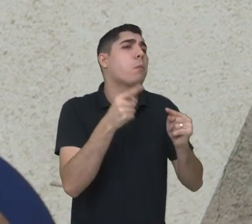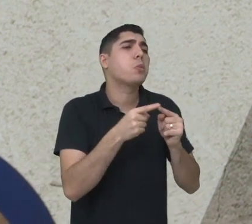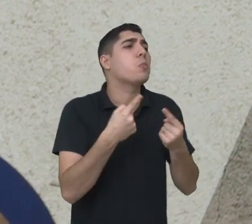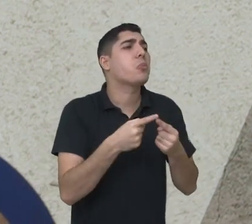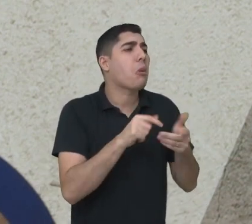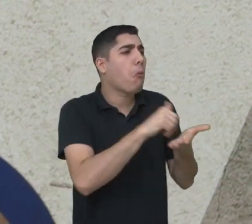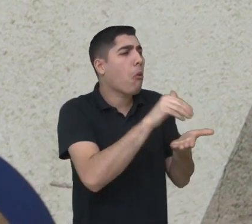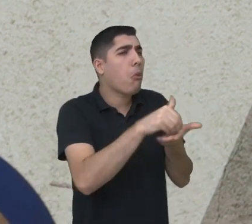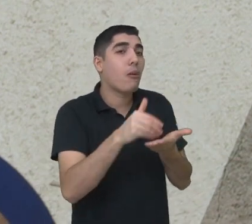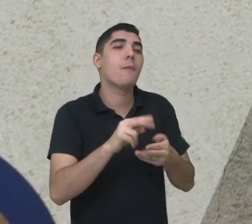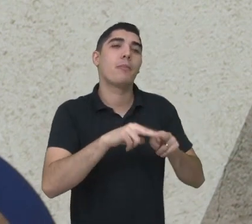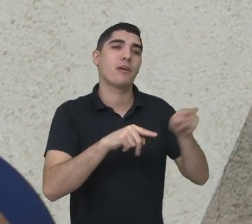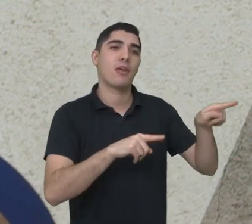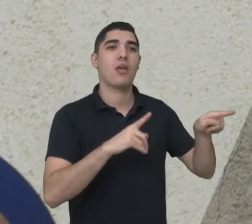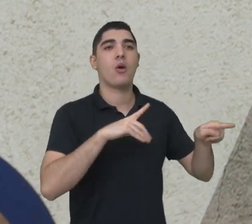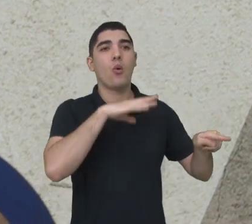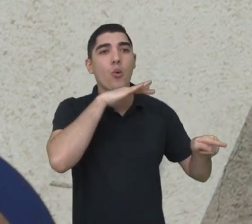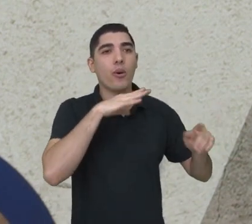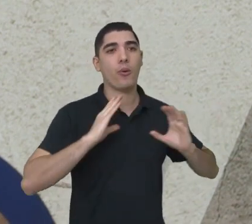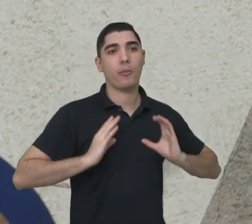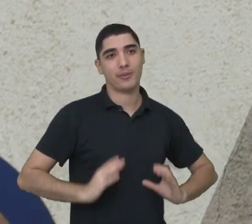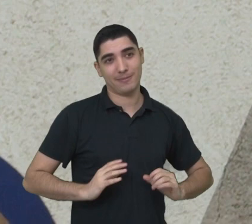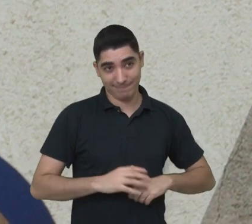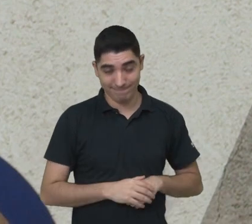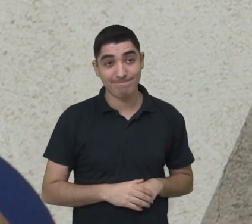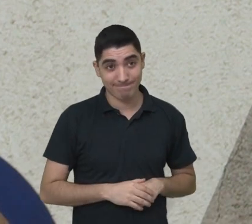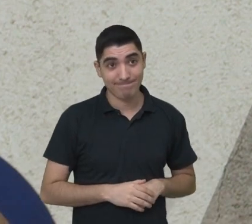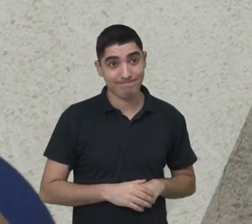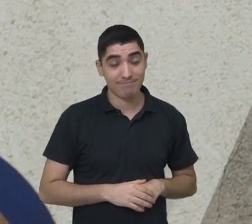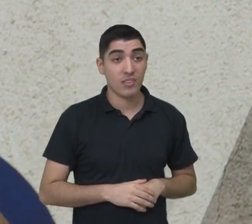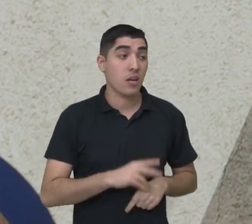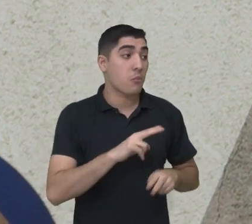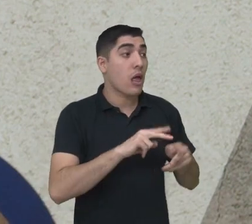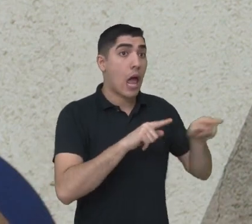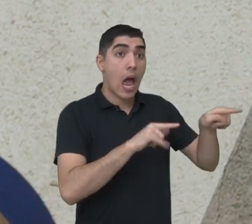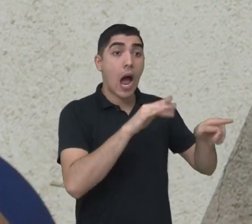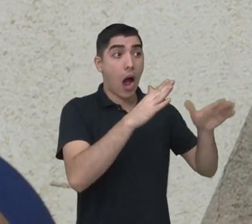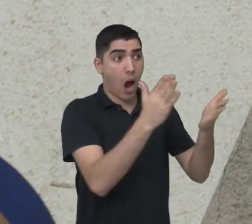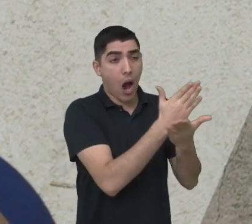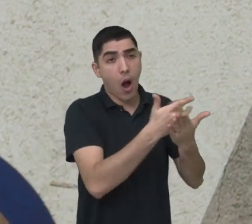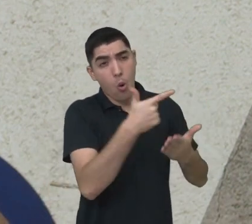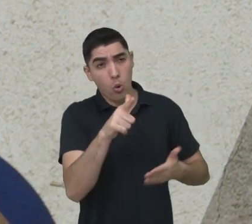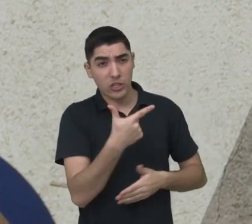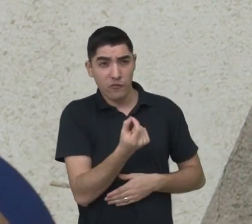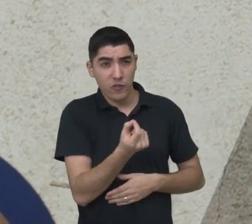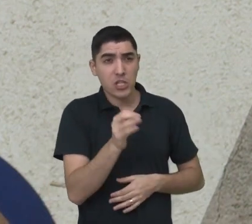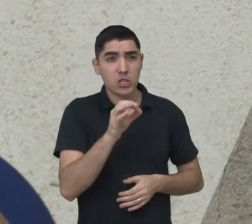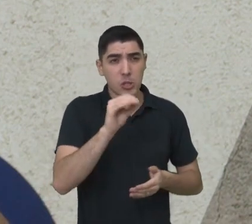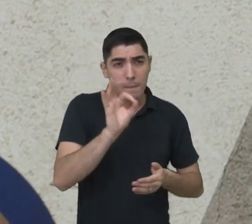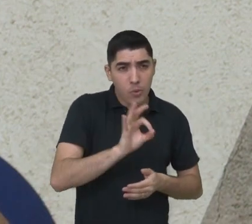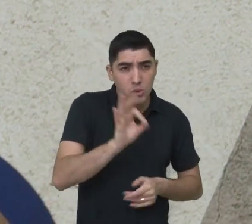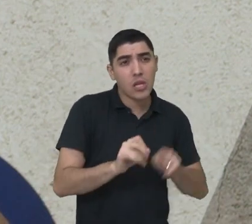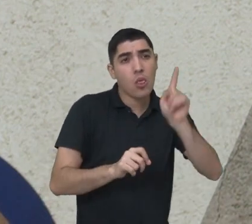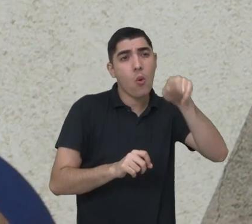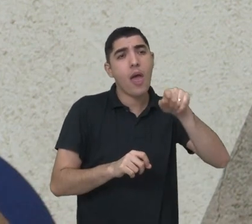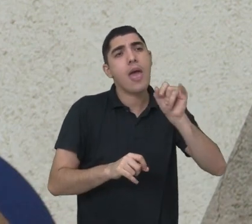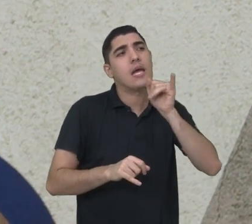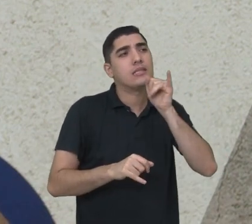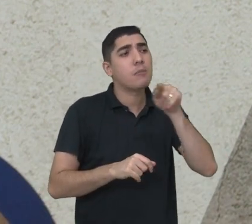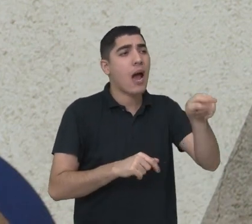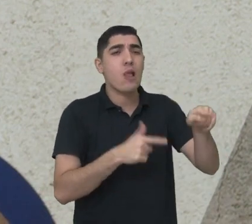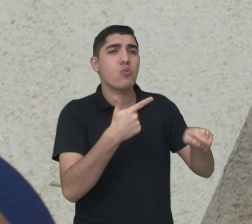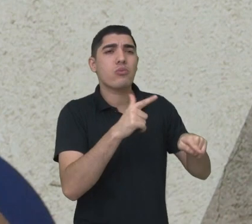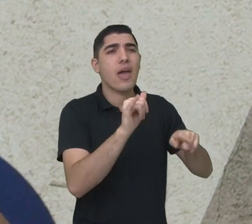comportamento. Isso significa que 20% das demissões é por competência técnica. Então a competência técnica